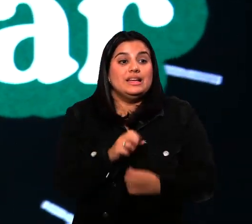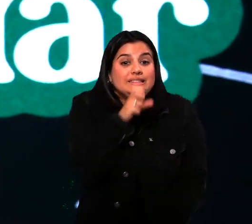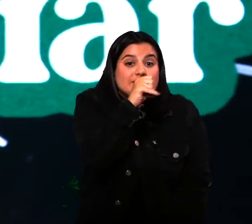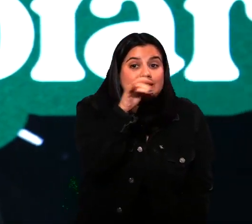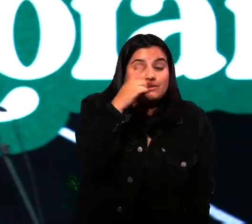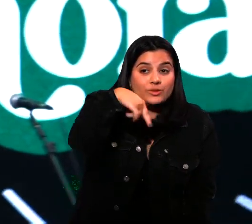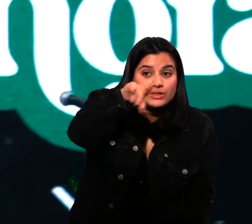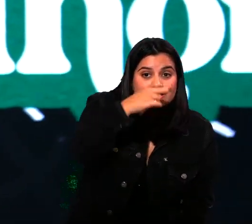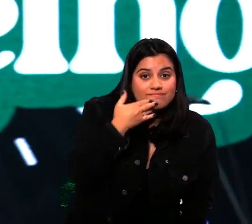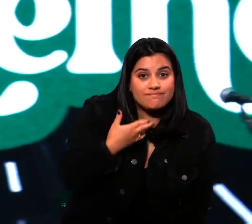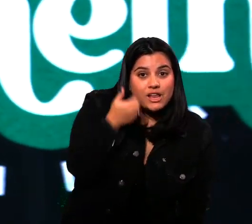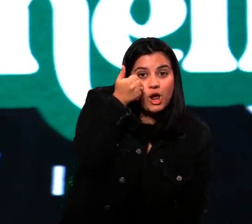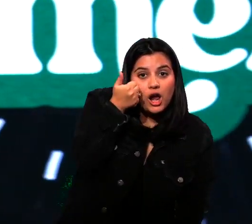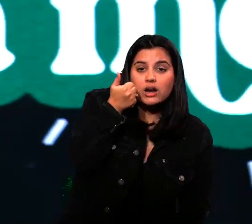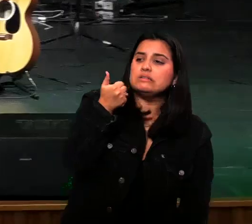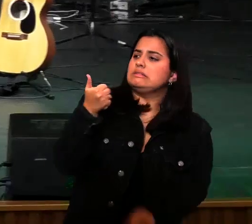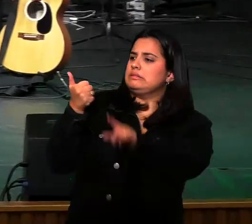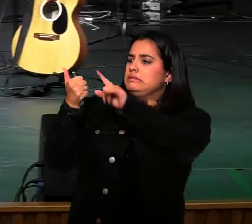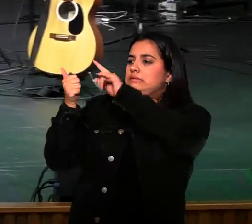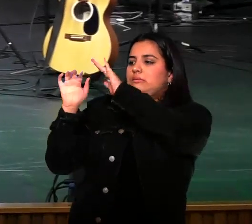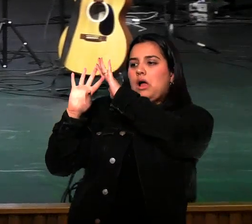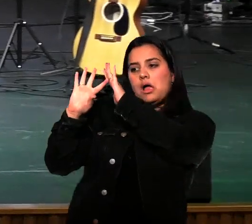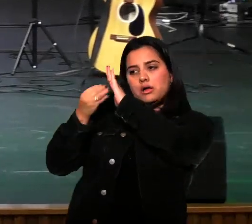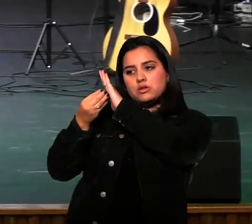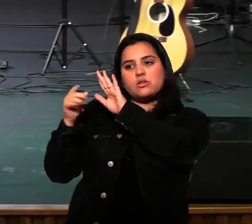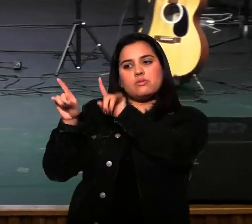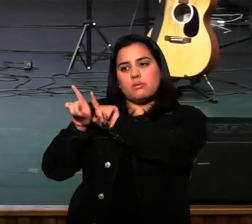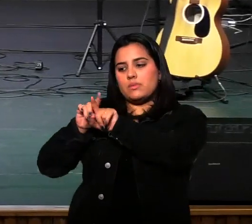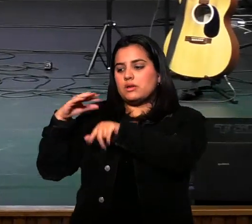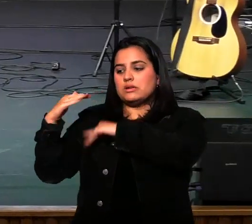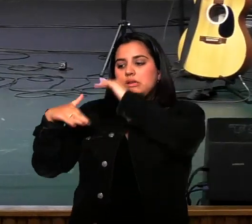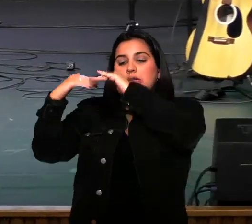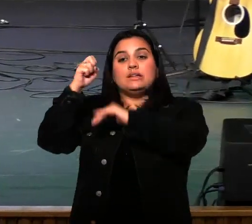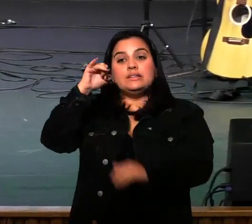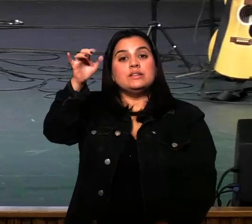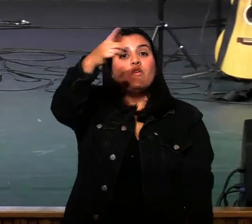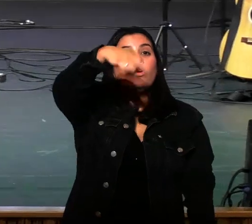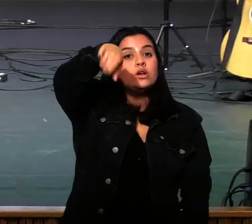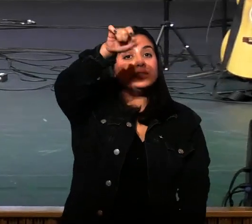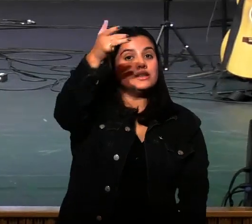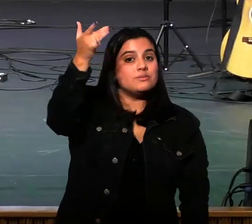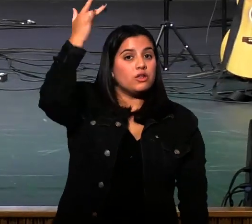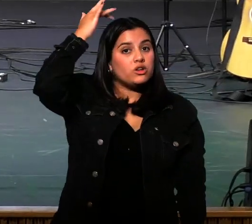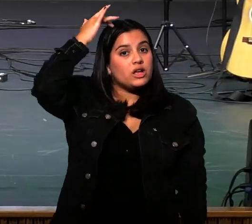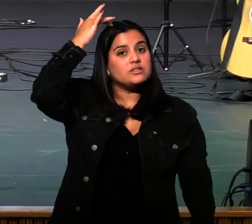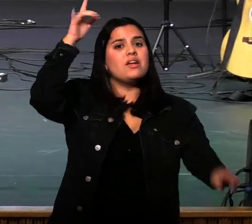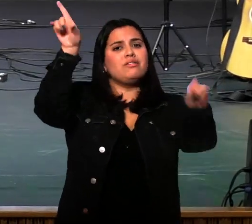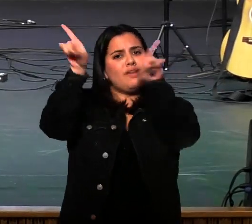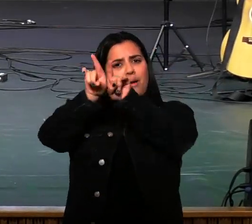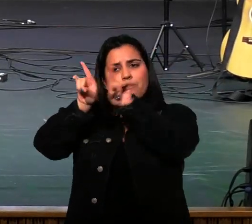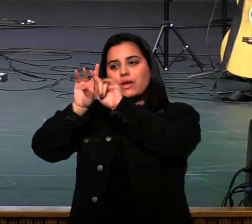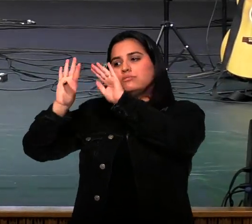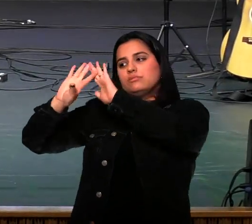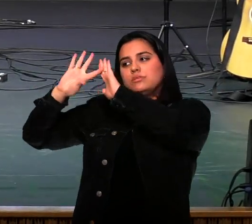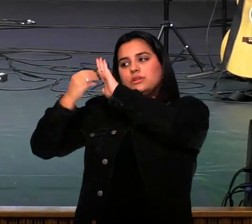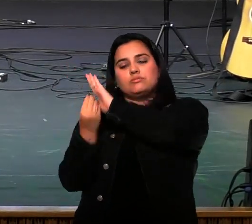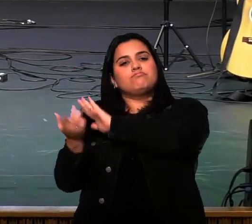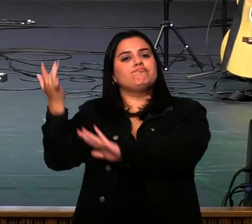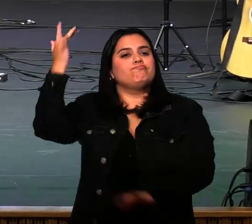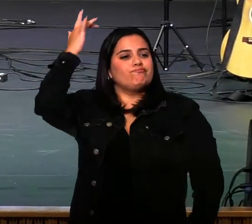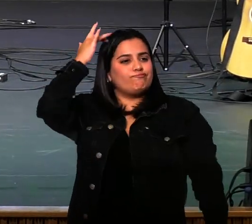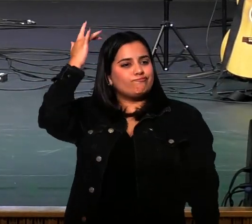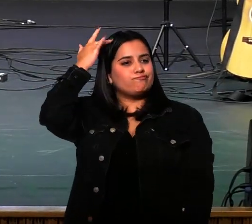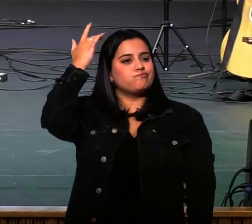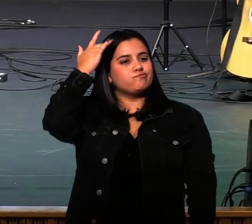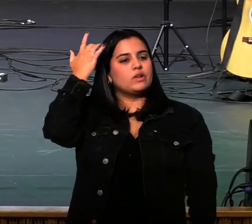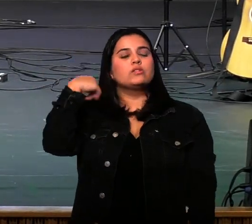melhora, a igreja melhora. Se você amadurece, Jesus, a igreja amadurece em nome de Jesus. E a gente começa a entender coisas novas que